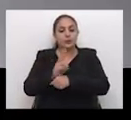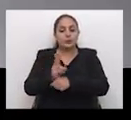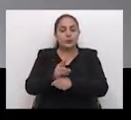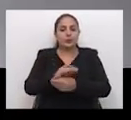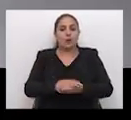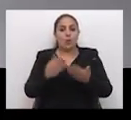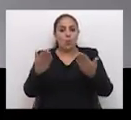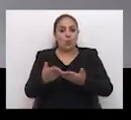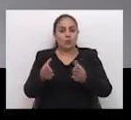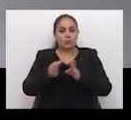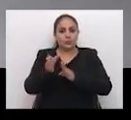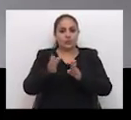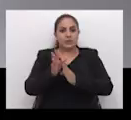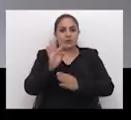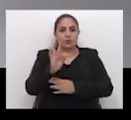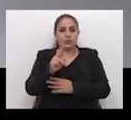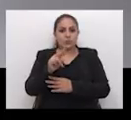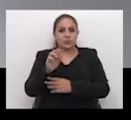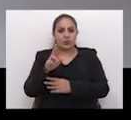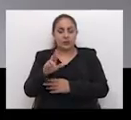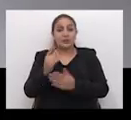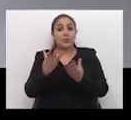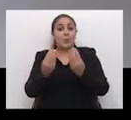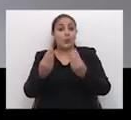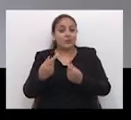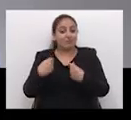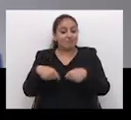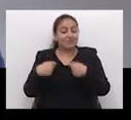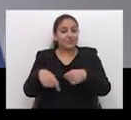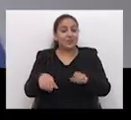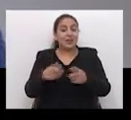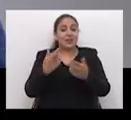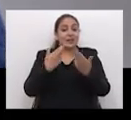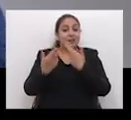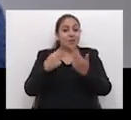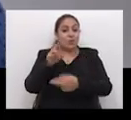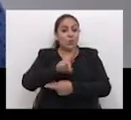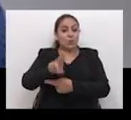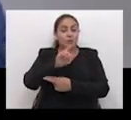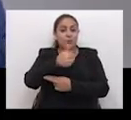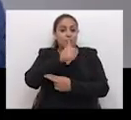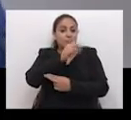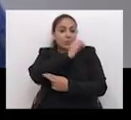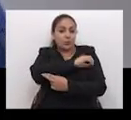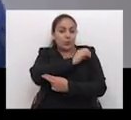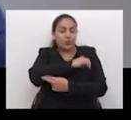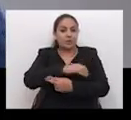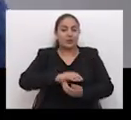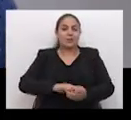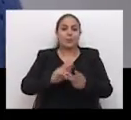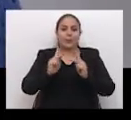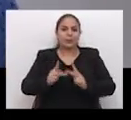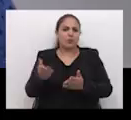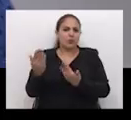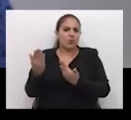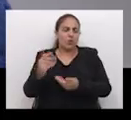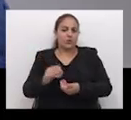O Conselho Tutelar hoje ele vem recebendo bastante demanda referente ao uso de bebida alcoólica por adolescentes,